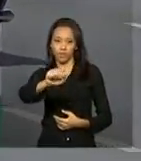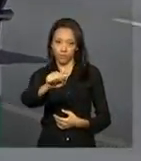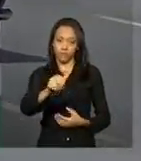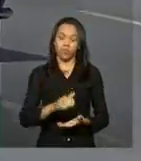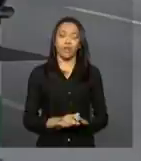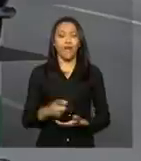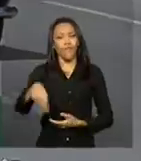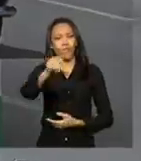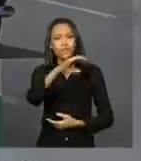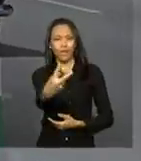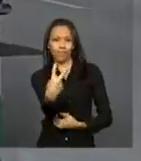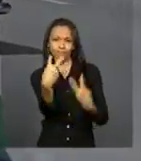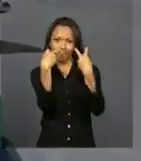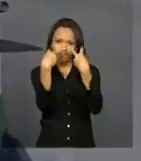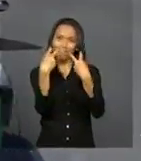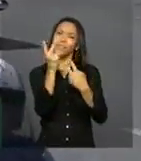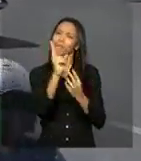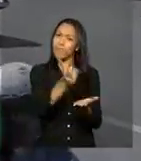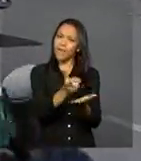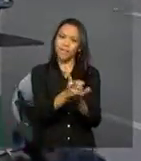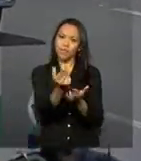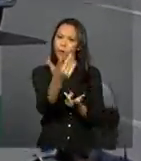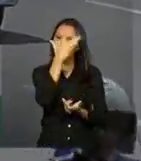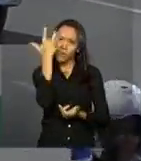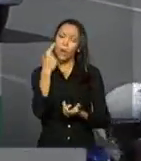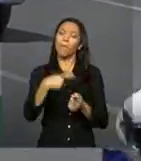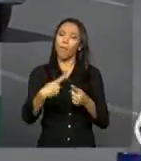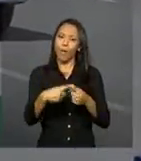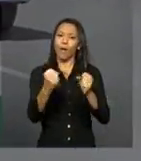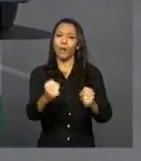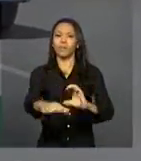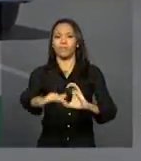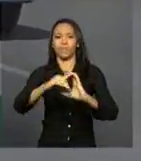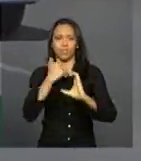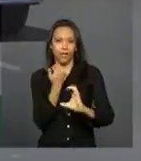Você que está nos assistindo, faça como Wesley aí, mande sua mensagem,